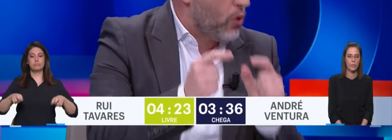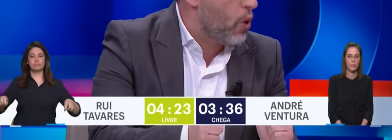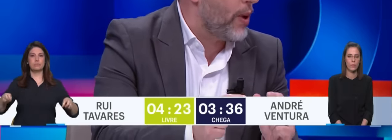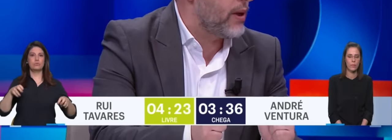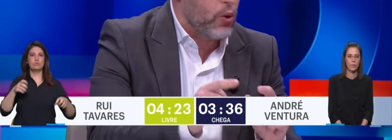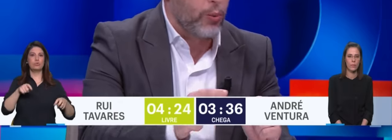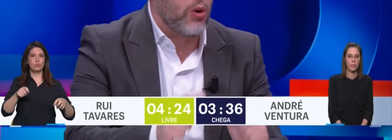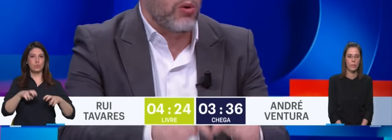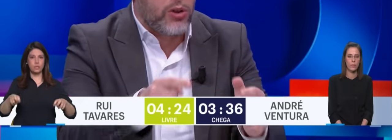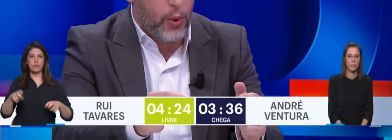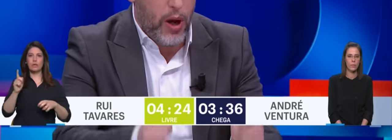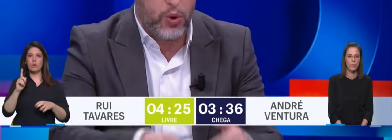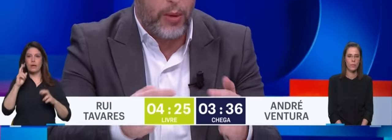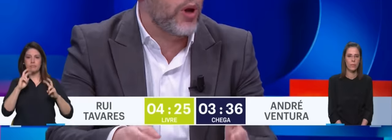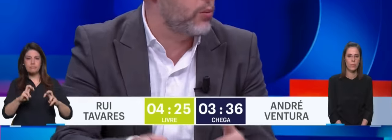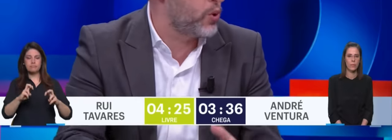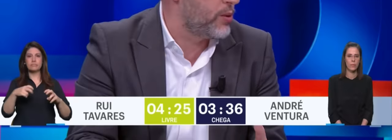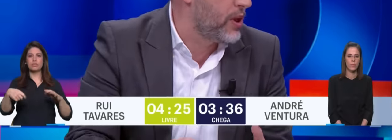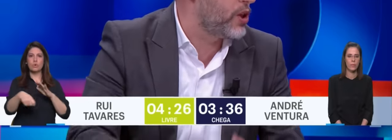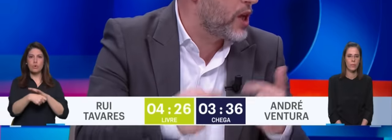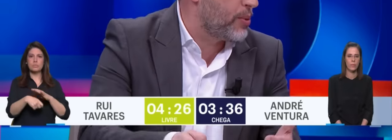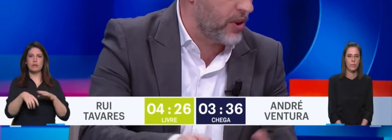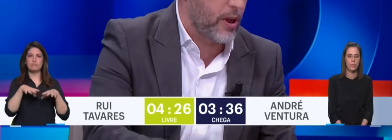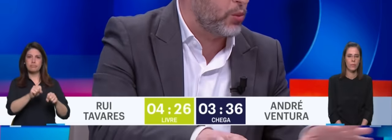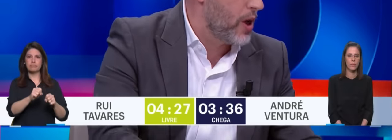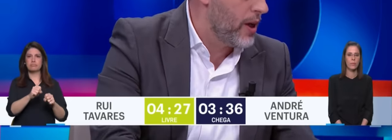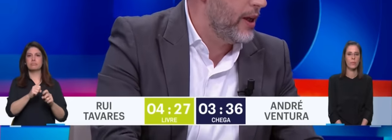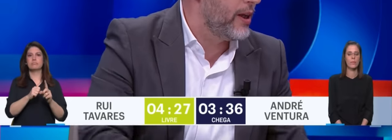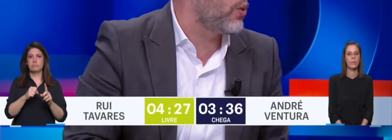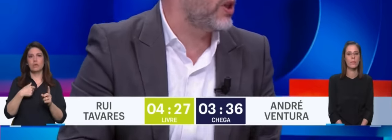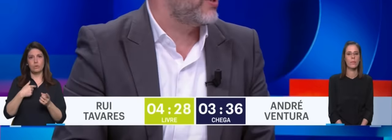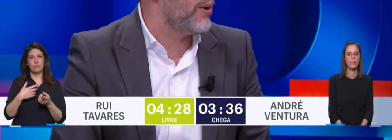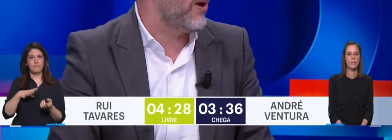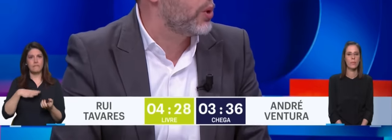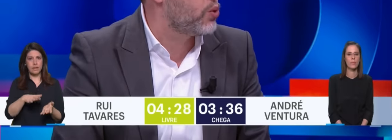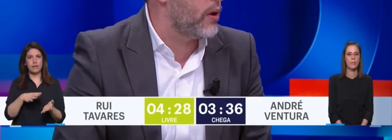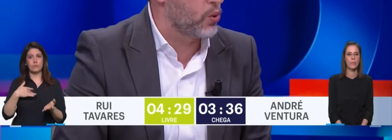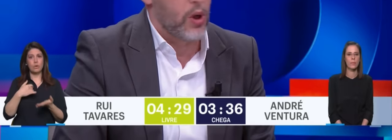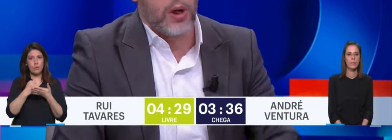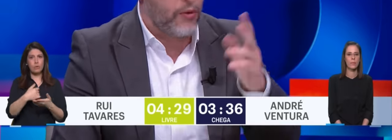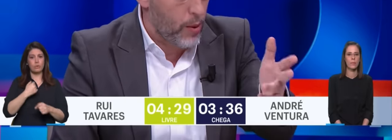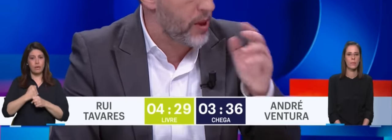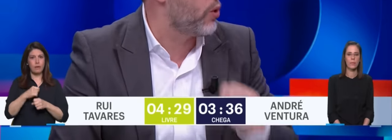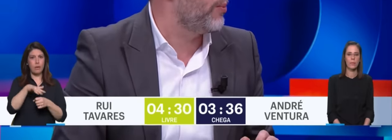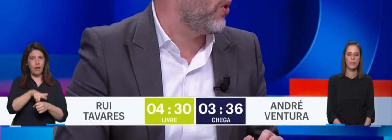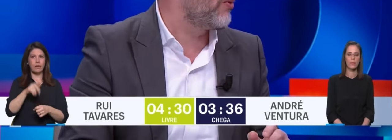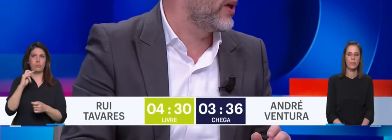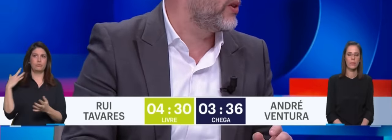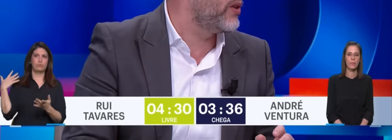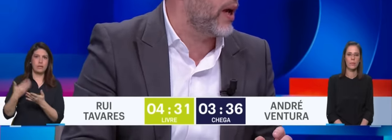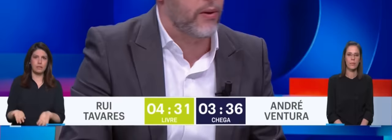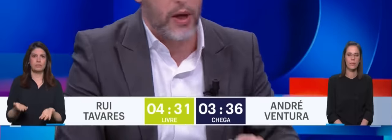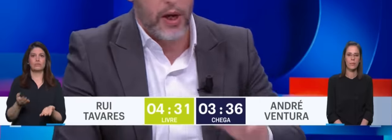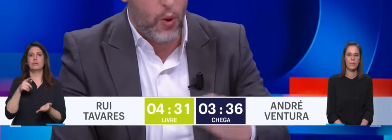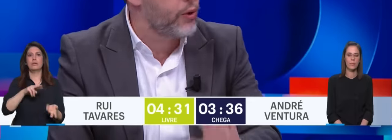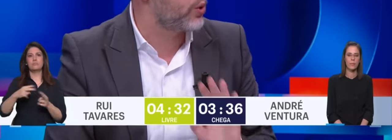é só combate à corrupção que nós apoiamos e apoiamos nas medidas que apresentamos e nas quais já trabal Trabalho há muitos anos reforma da europol que foi aqui